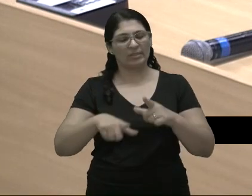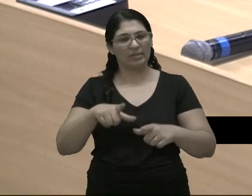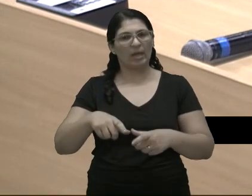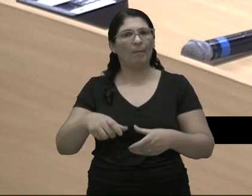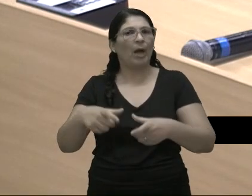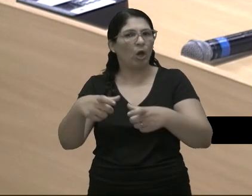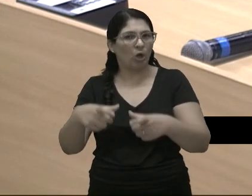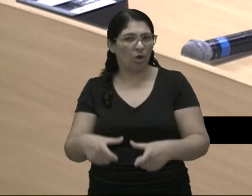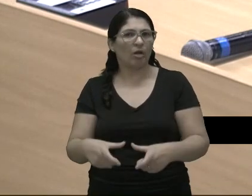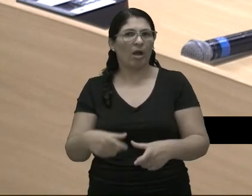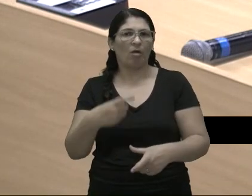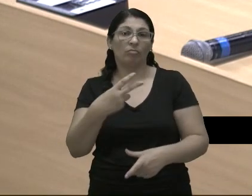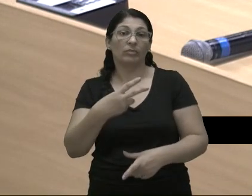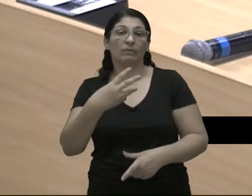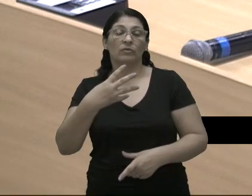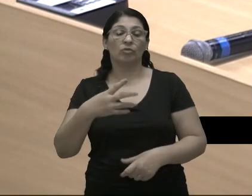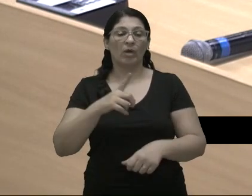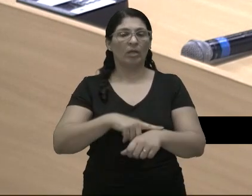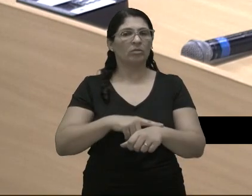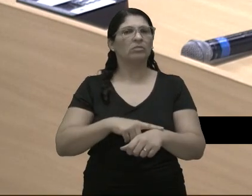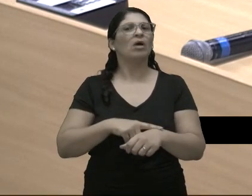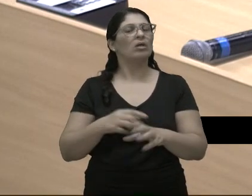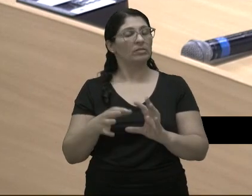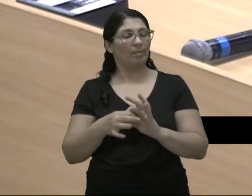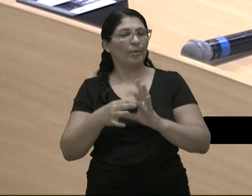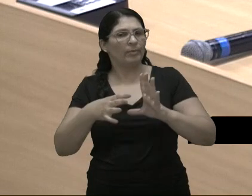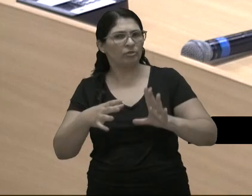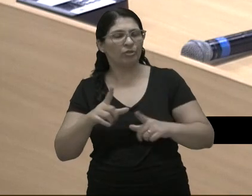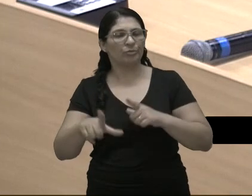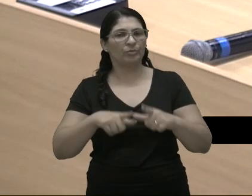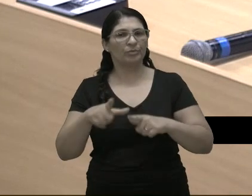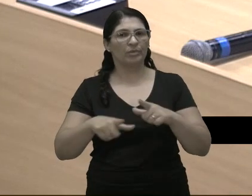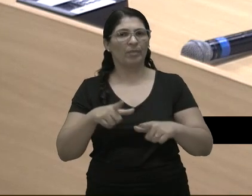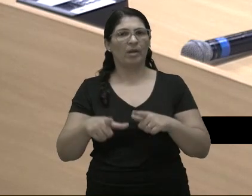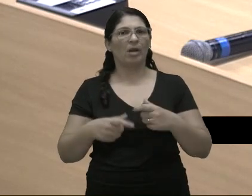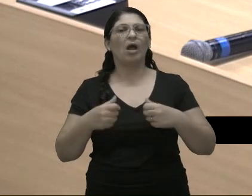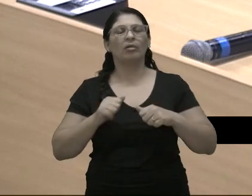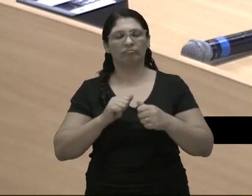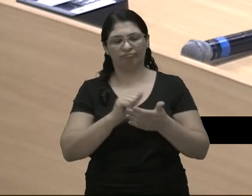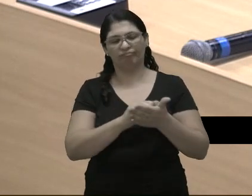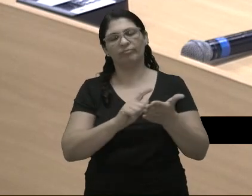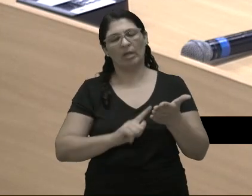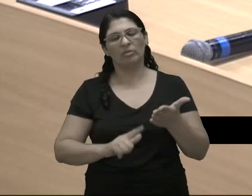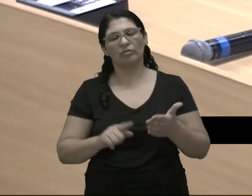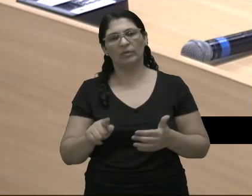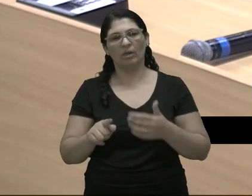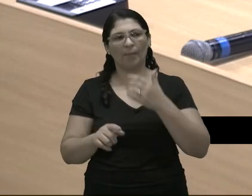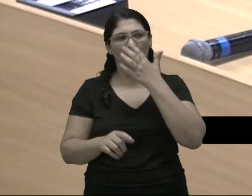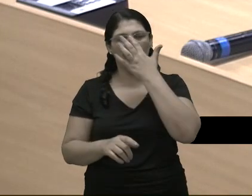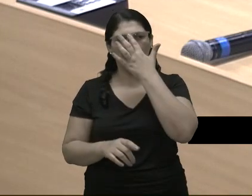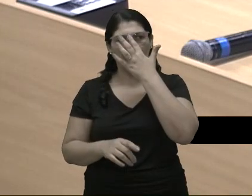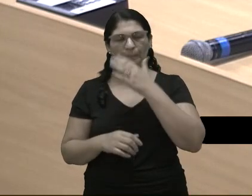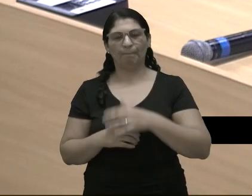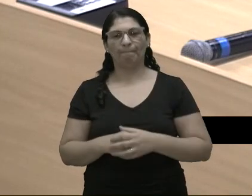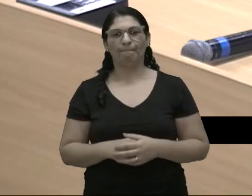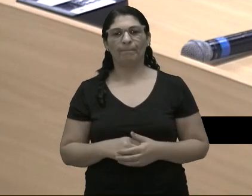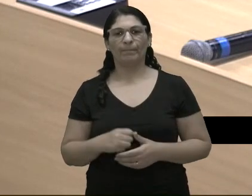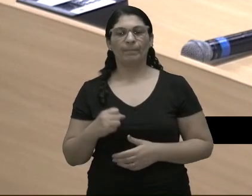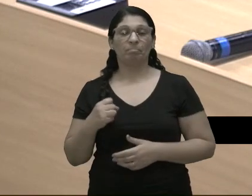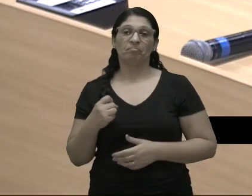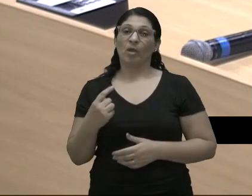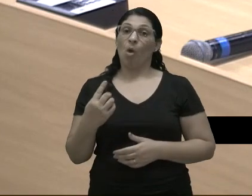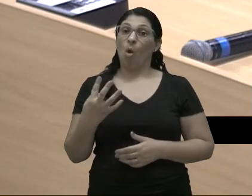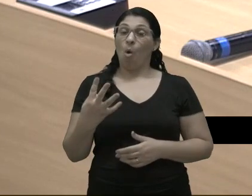24 horas que é permitido que ele faça essa execução da atividade dele, seu vereador. O quantitativo foge agora aqui,